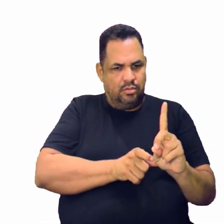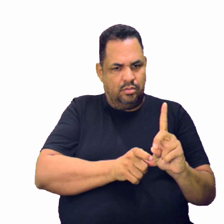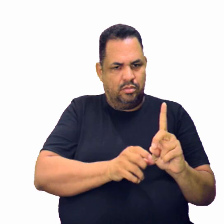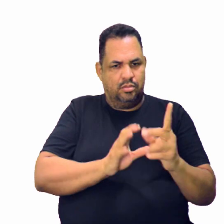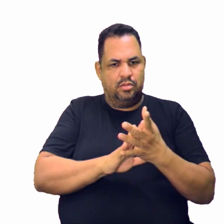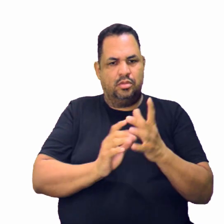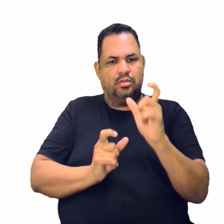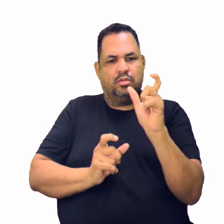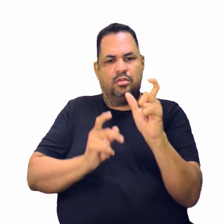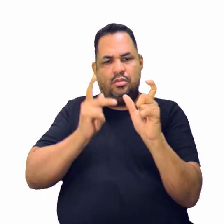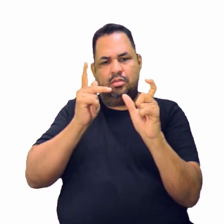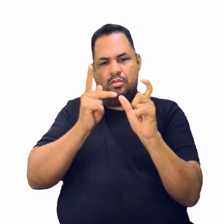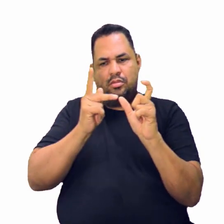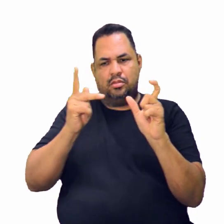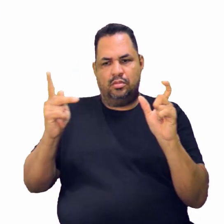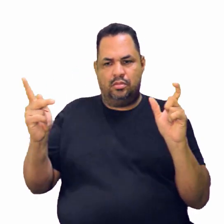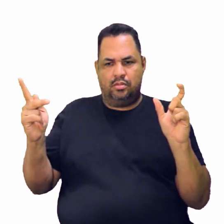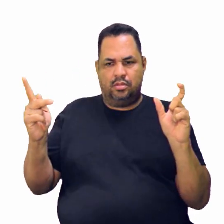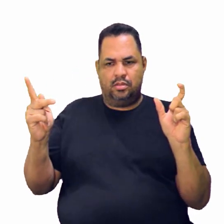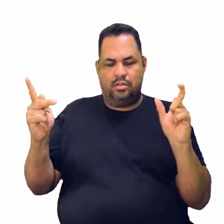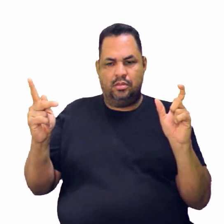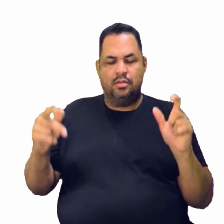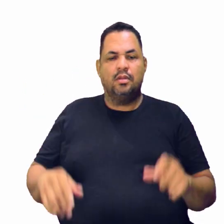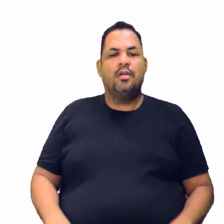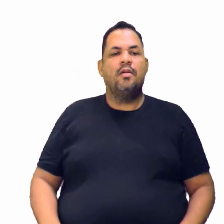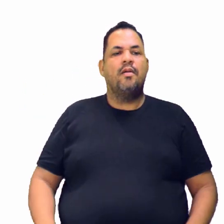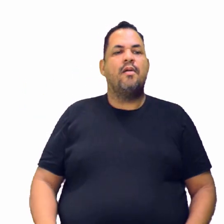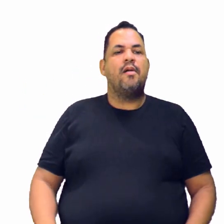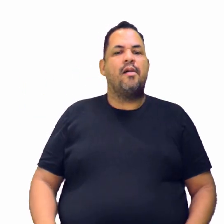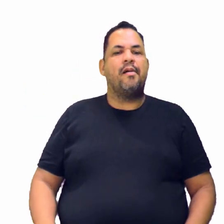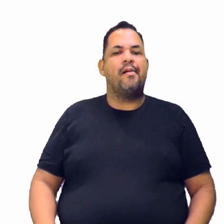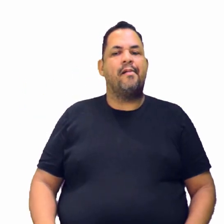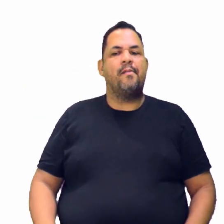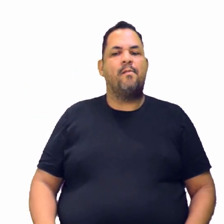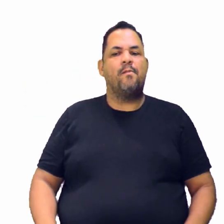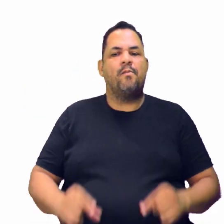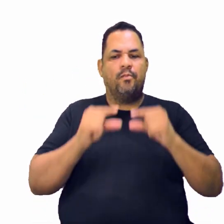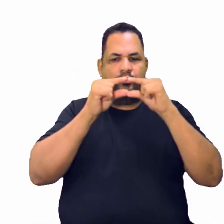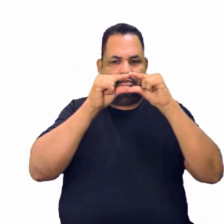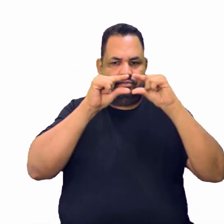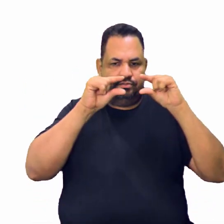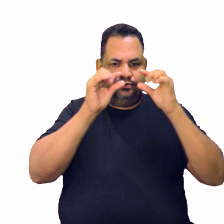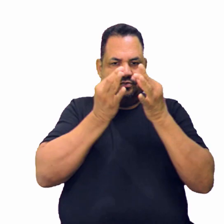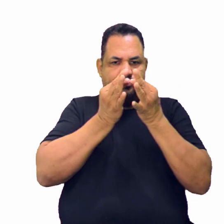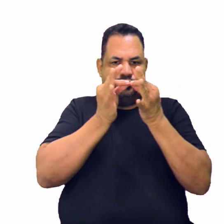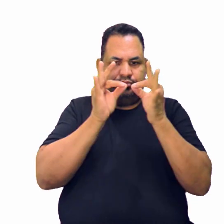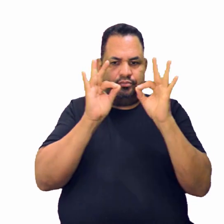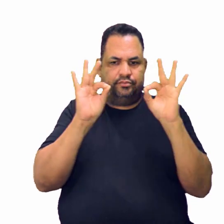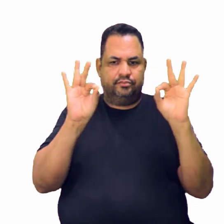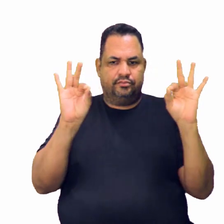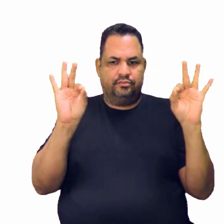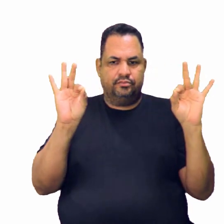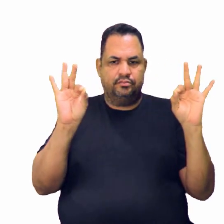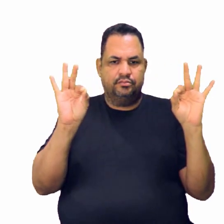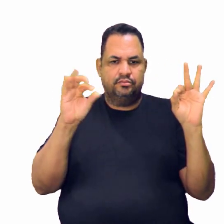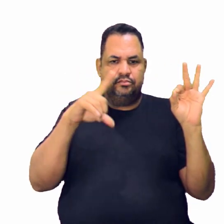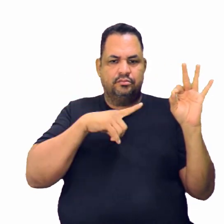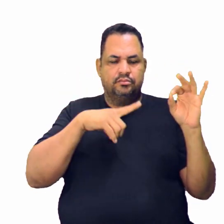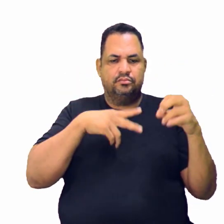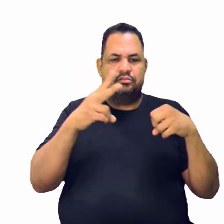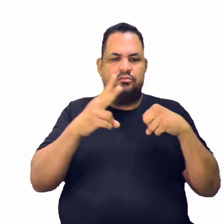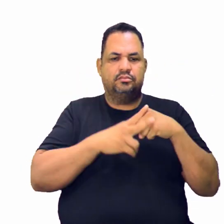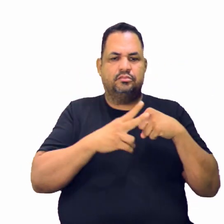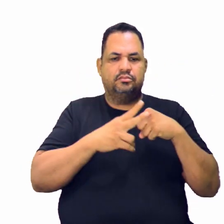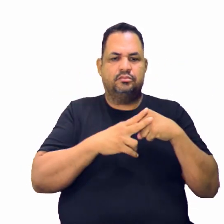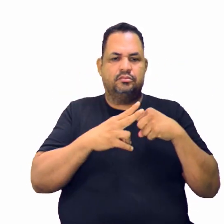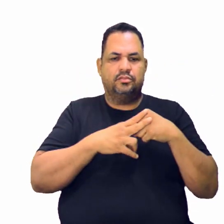o predicado. Tá bom? Lembrando que oração é uma frase que gira em torno de um verbo ou de